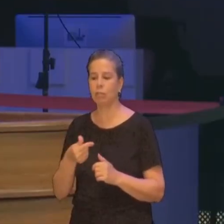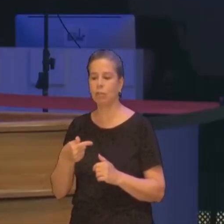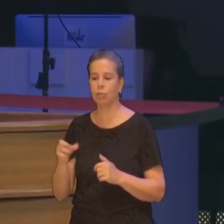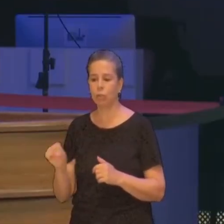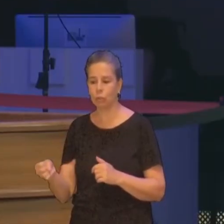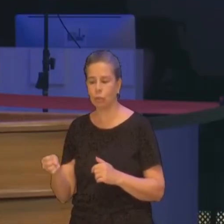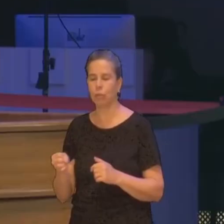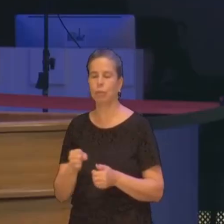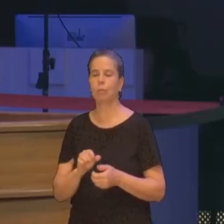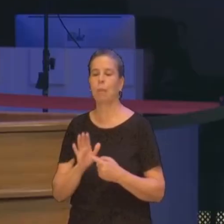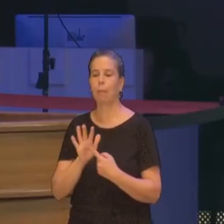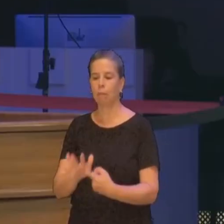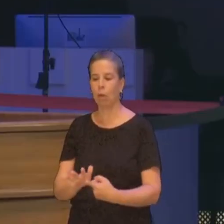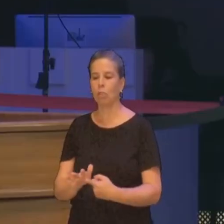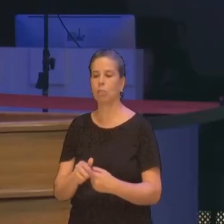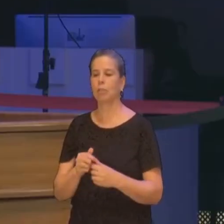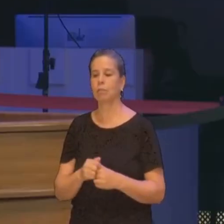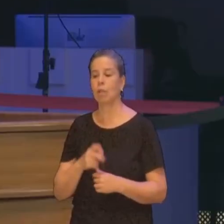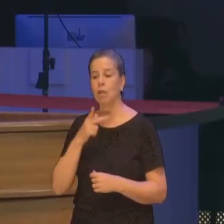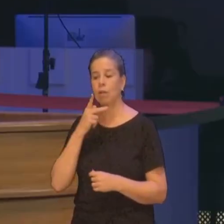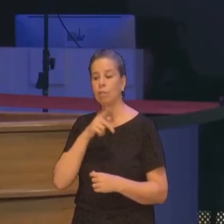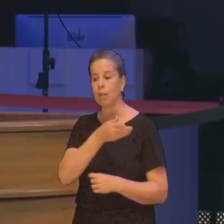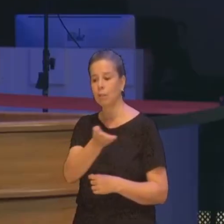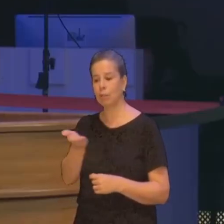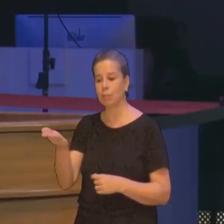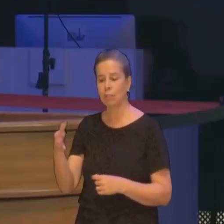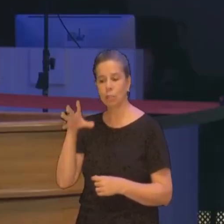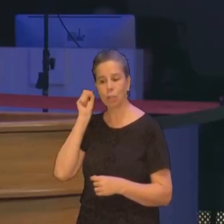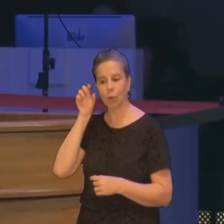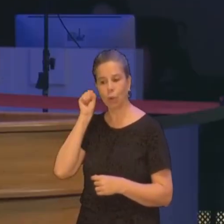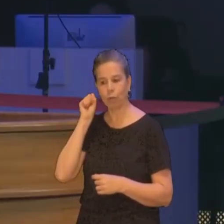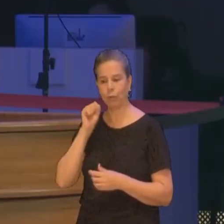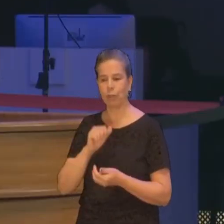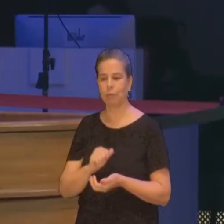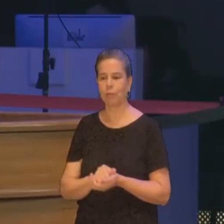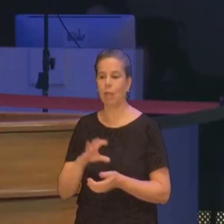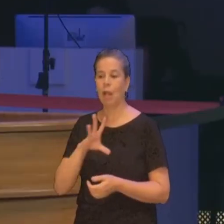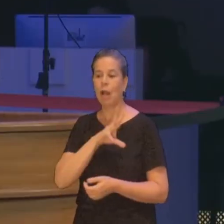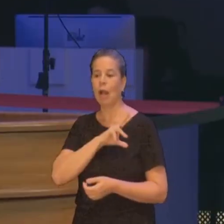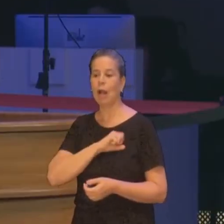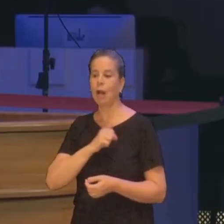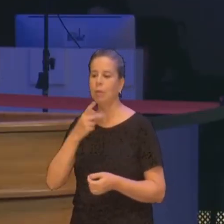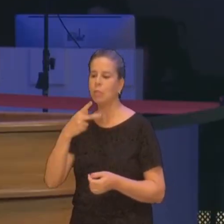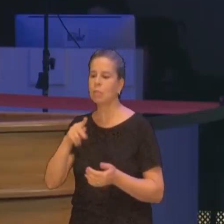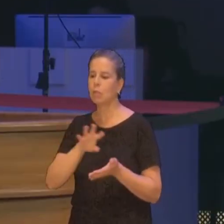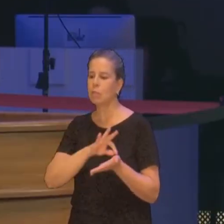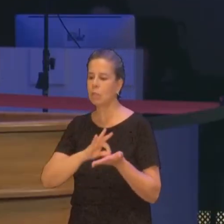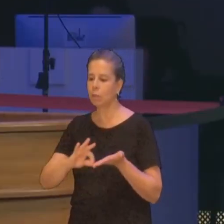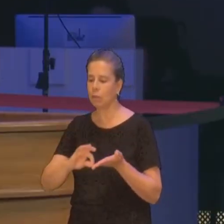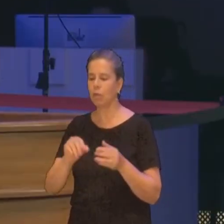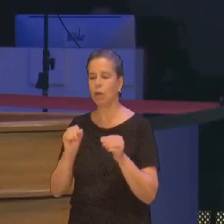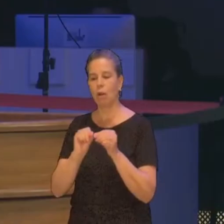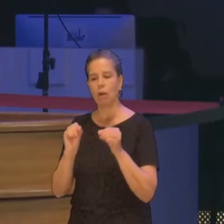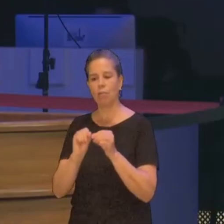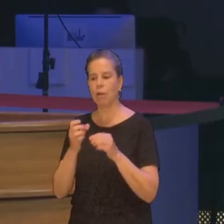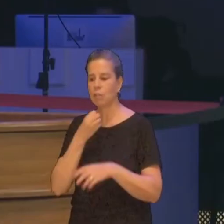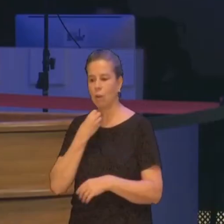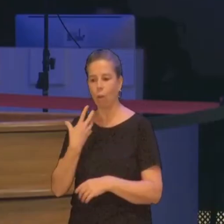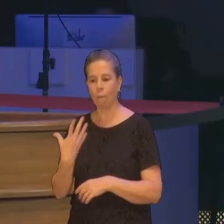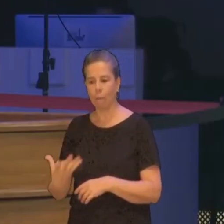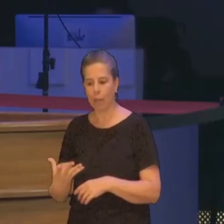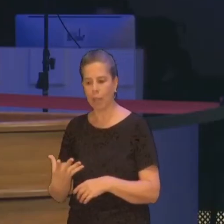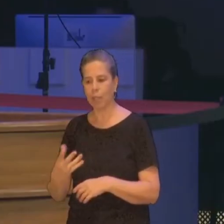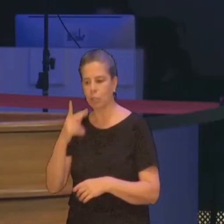seguinte: digo, porém, a vocês que me ouvem, amem os seus inimigos, façam o bem aos